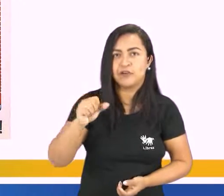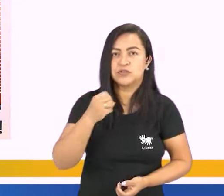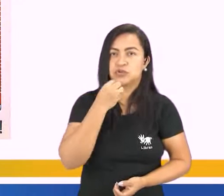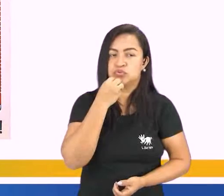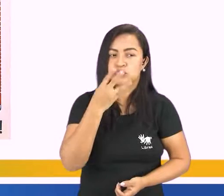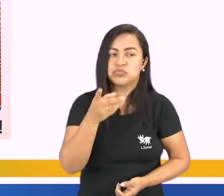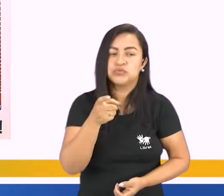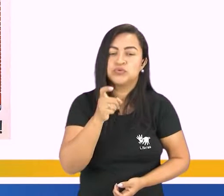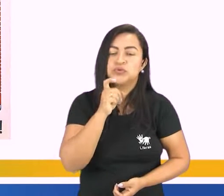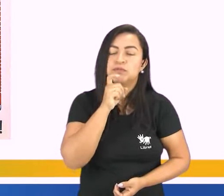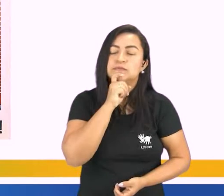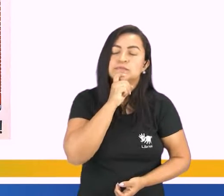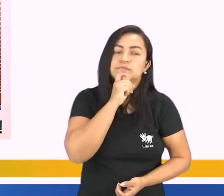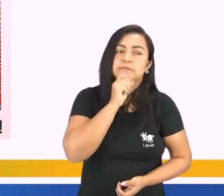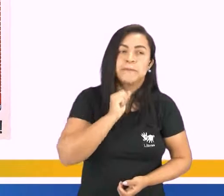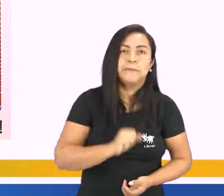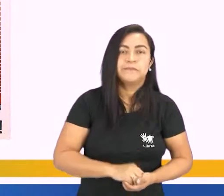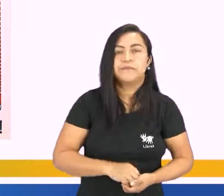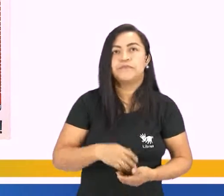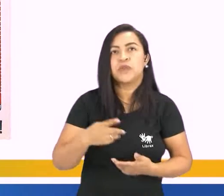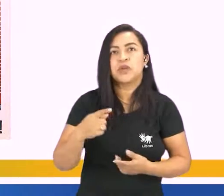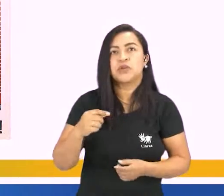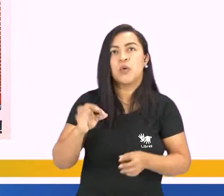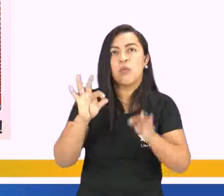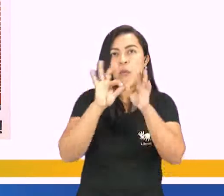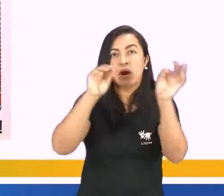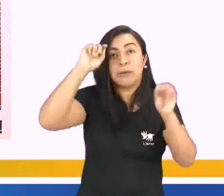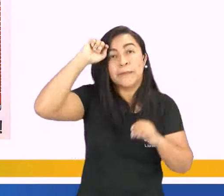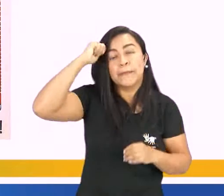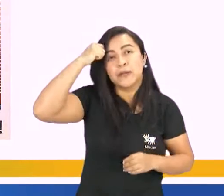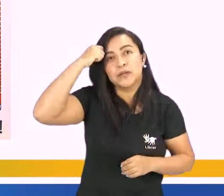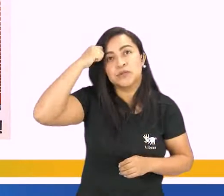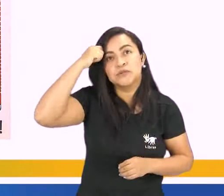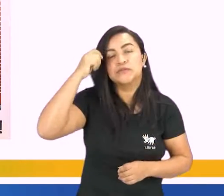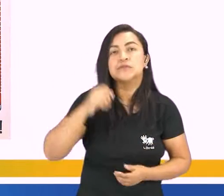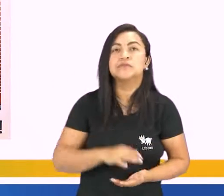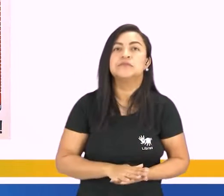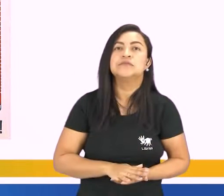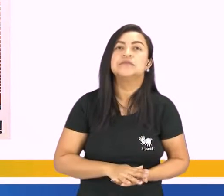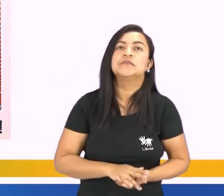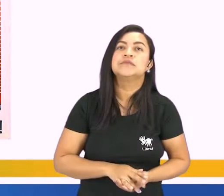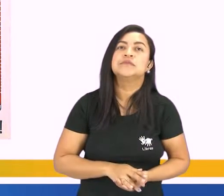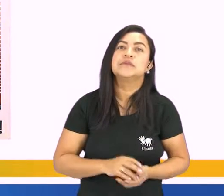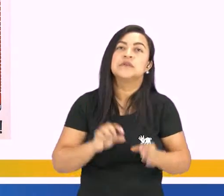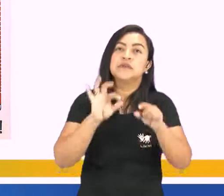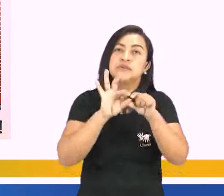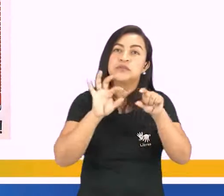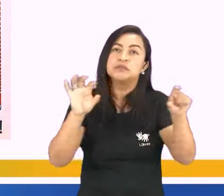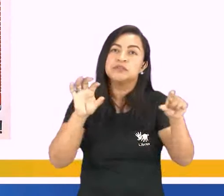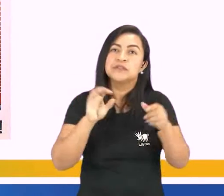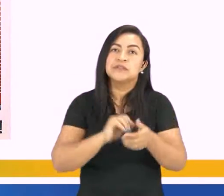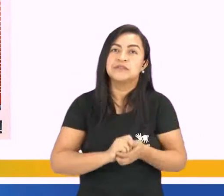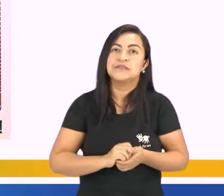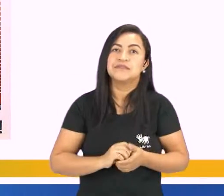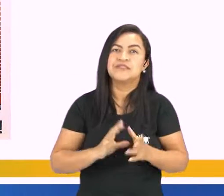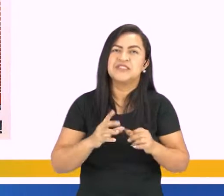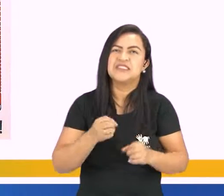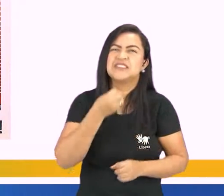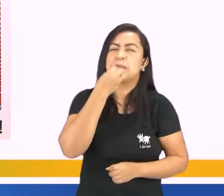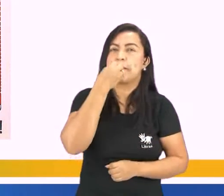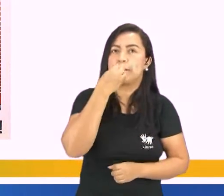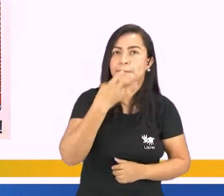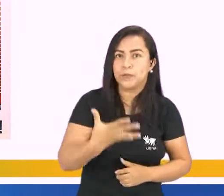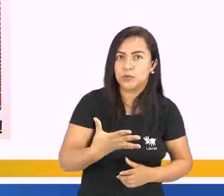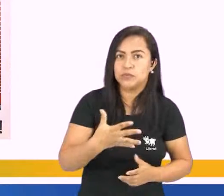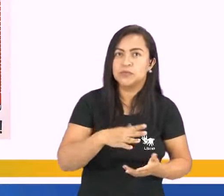destaque, em preto, diz o seguinte: está bien buena. Havendo aí quase uma redundância, está bem boa.